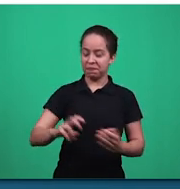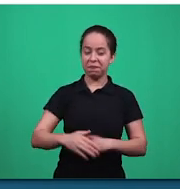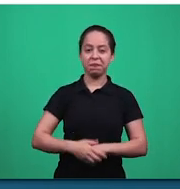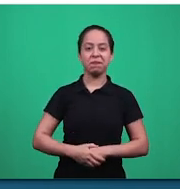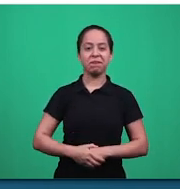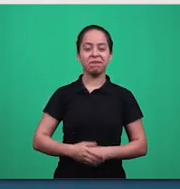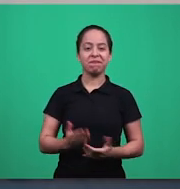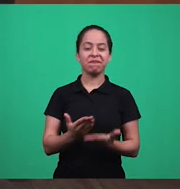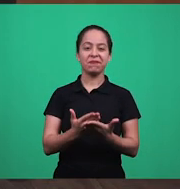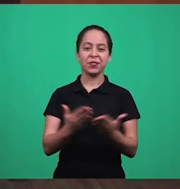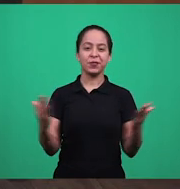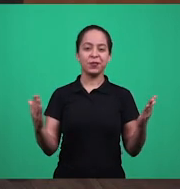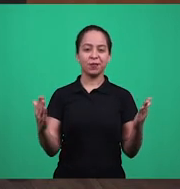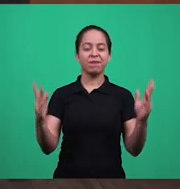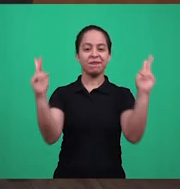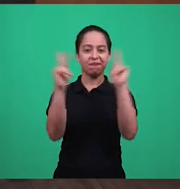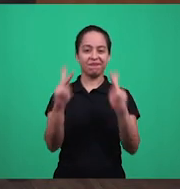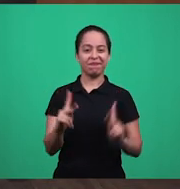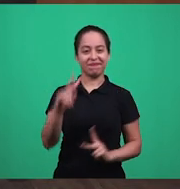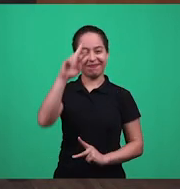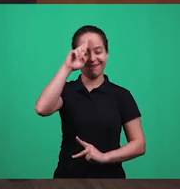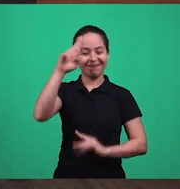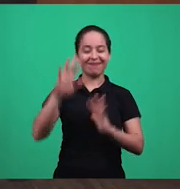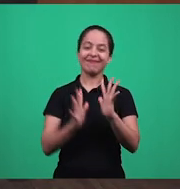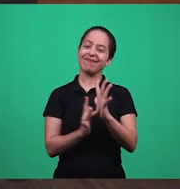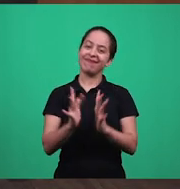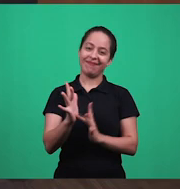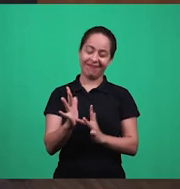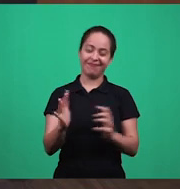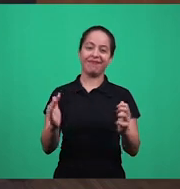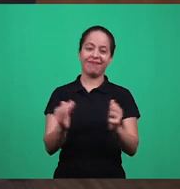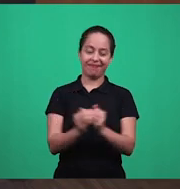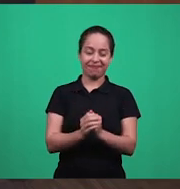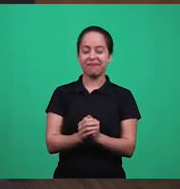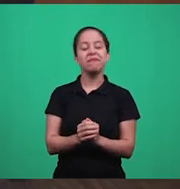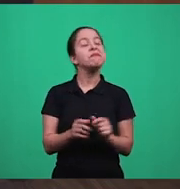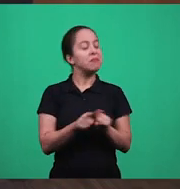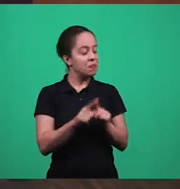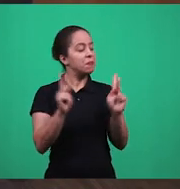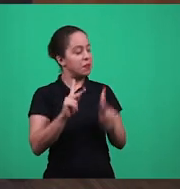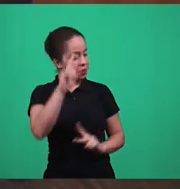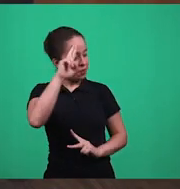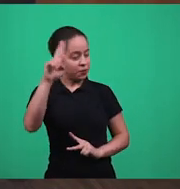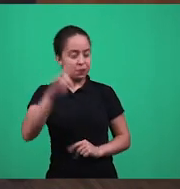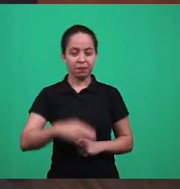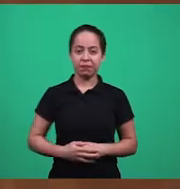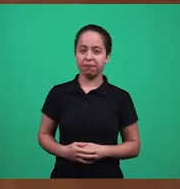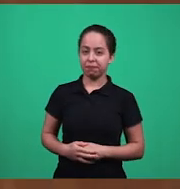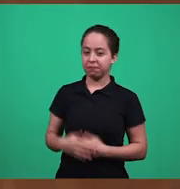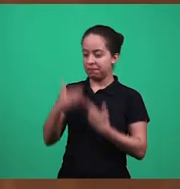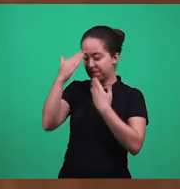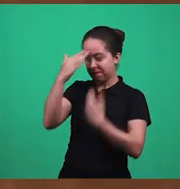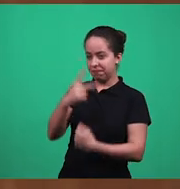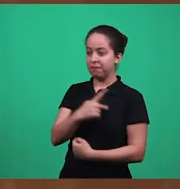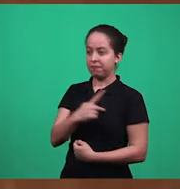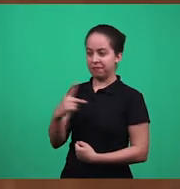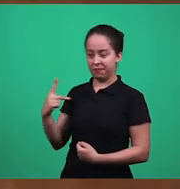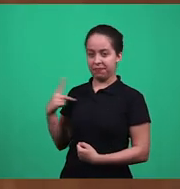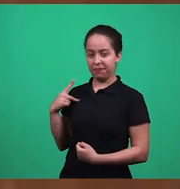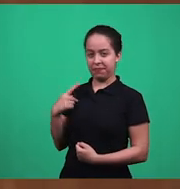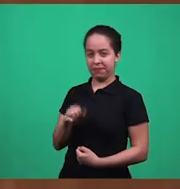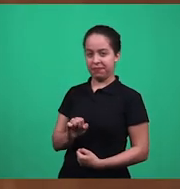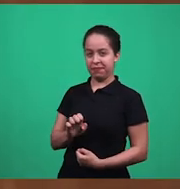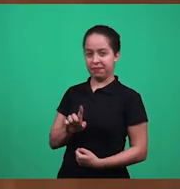manhã. A todos, a paz do Senhor Jesus. A paz do Senhor. Obrigado, pastor